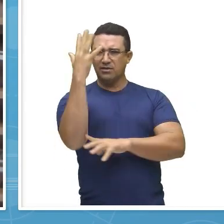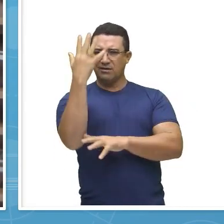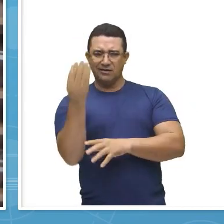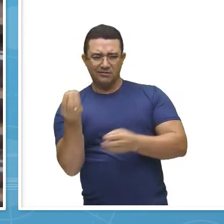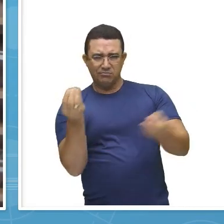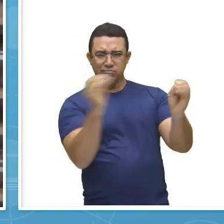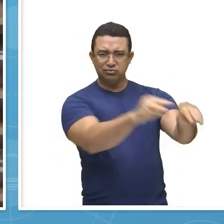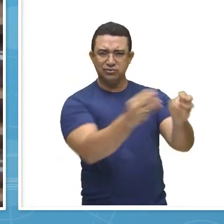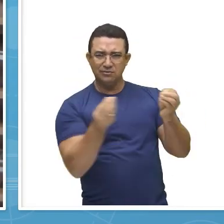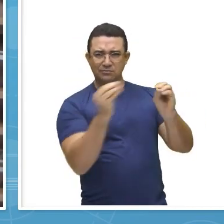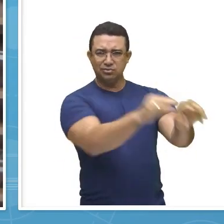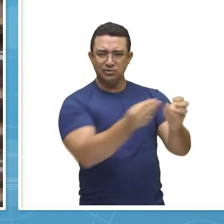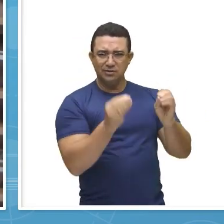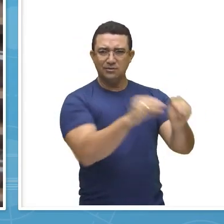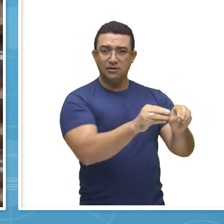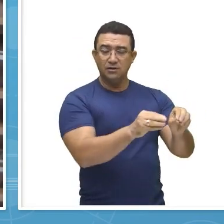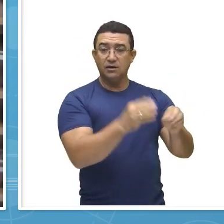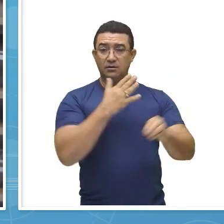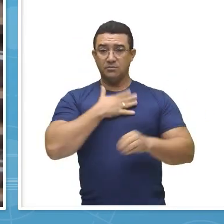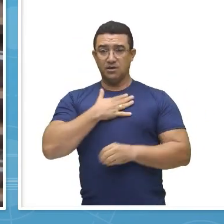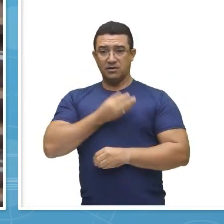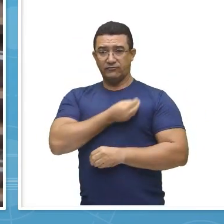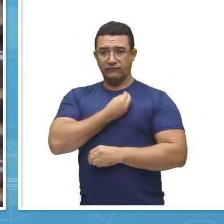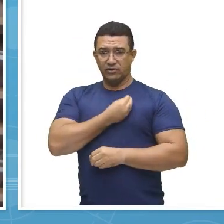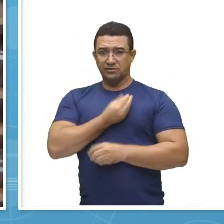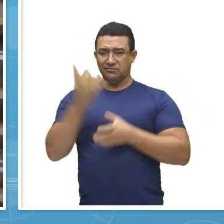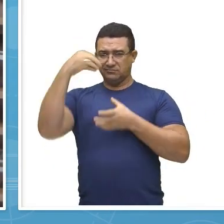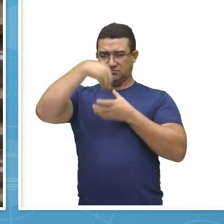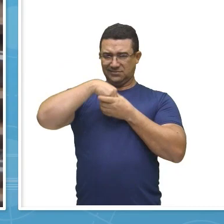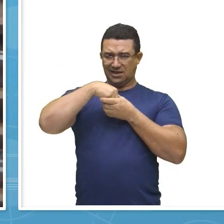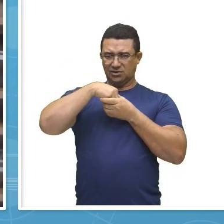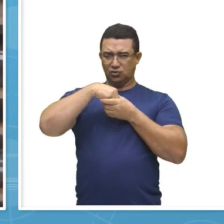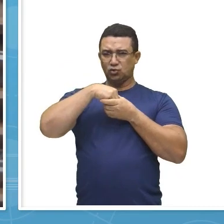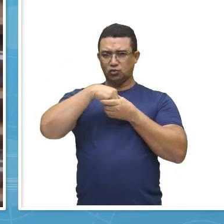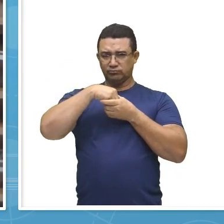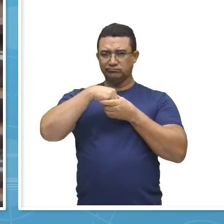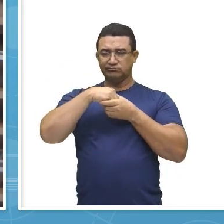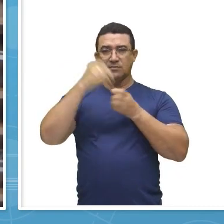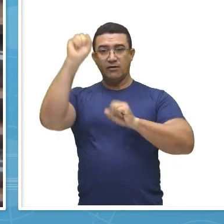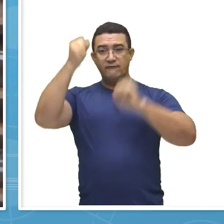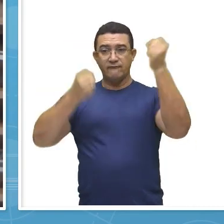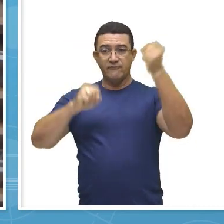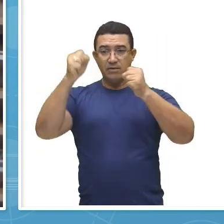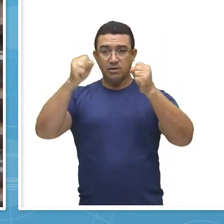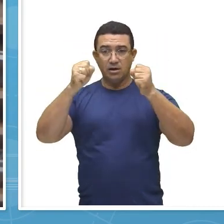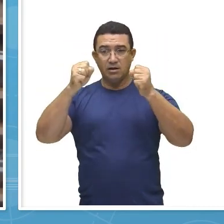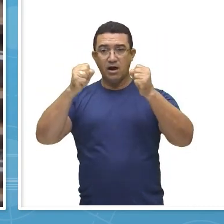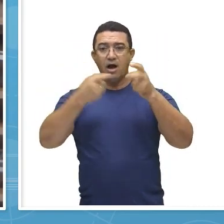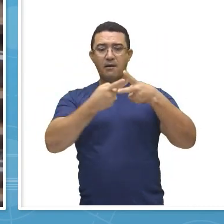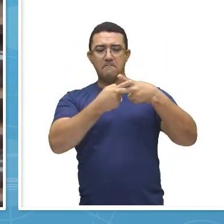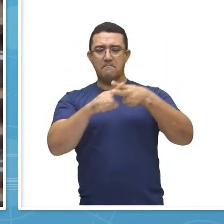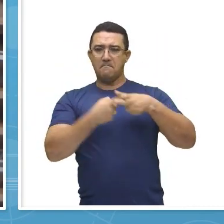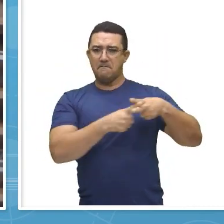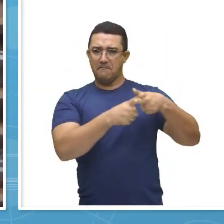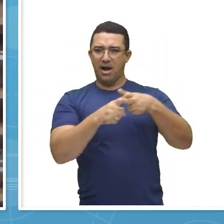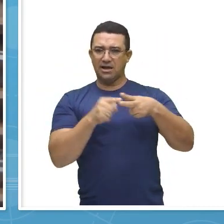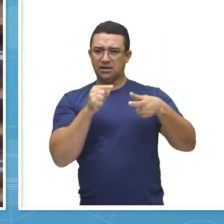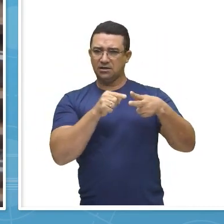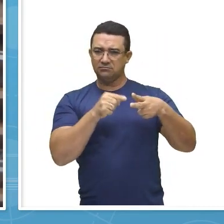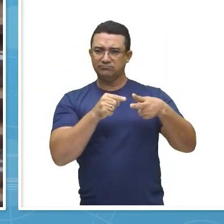vida dentro dessa fábrica, ela vai ser controlada pela máquina. Então, a máquina aqui, para